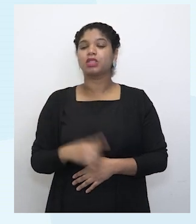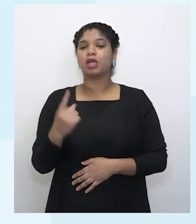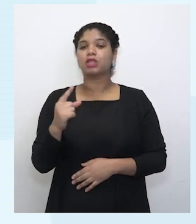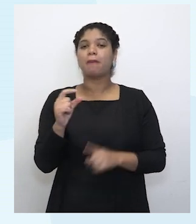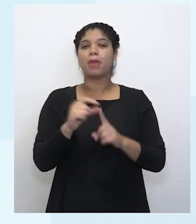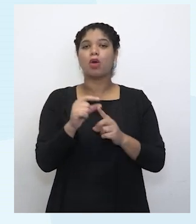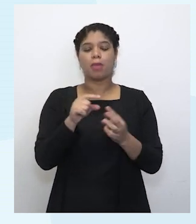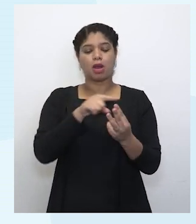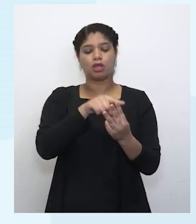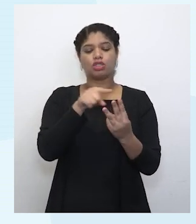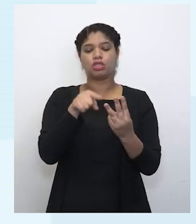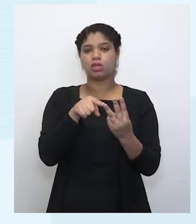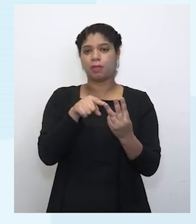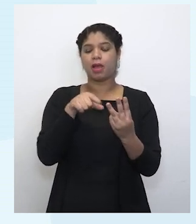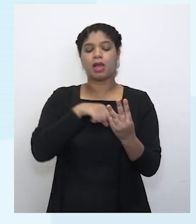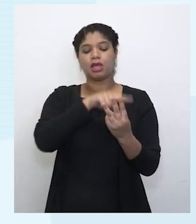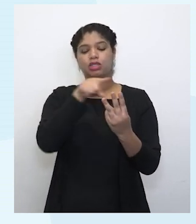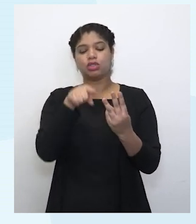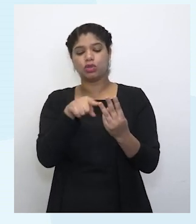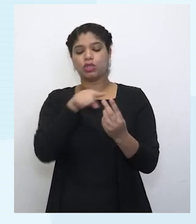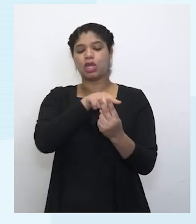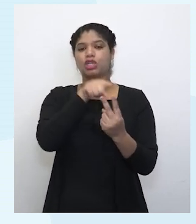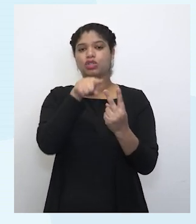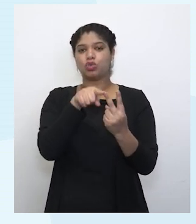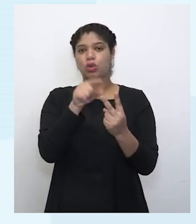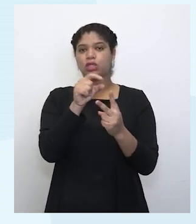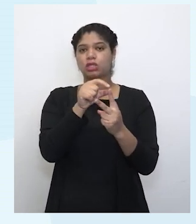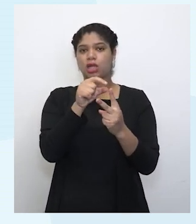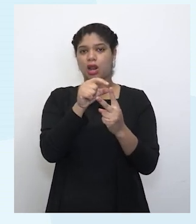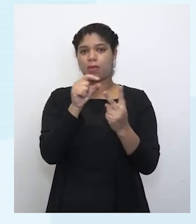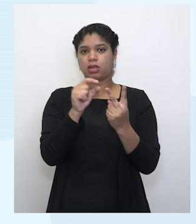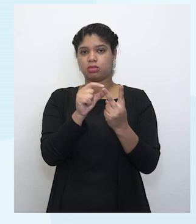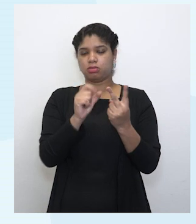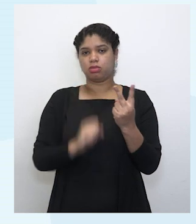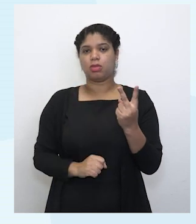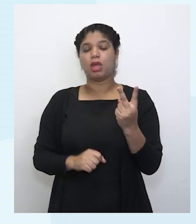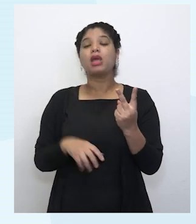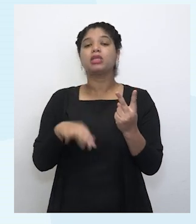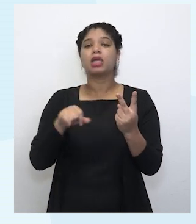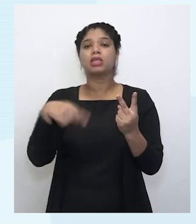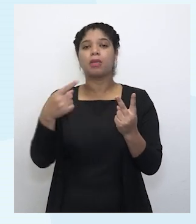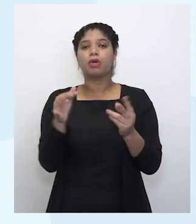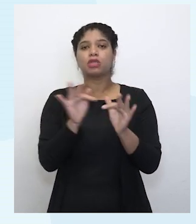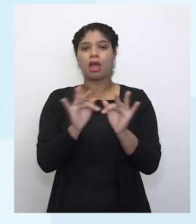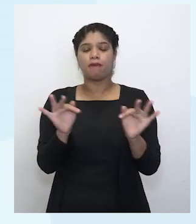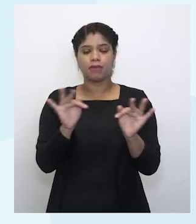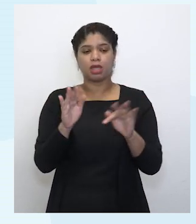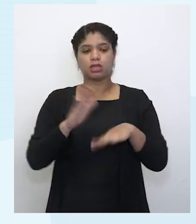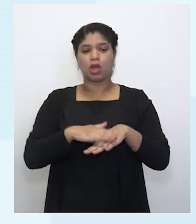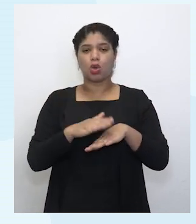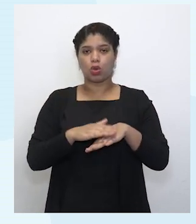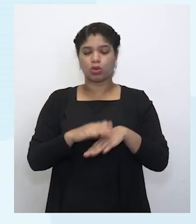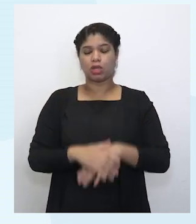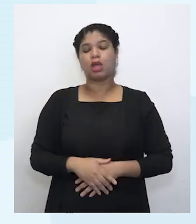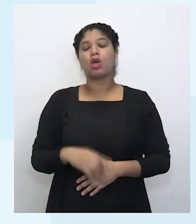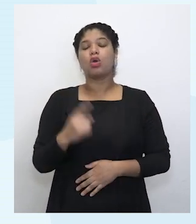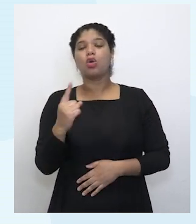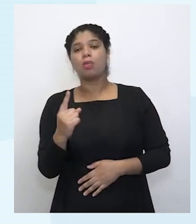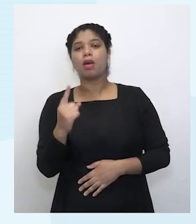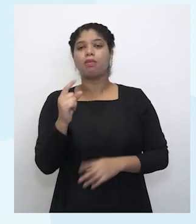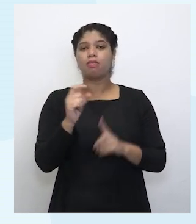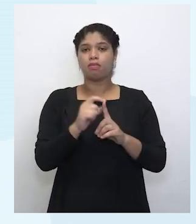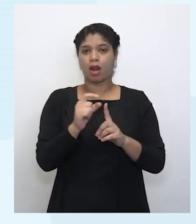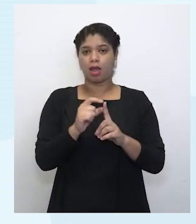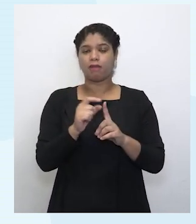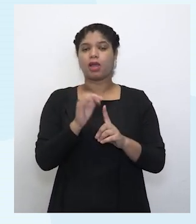depois uma trissílaba, dissílaba e monossílaba, sendo necessária, por fim, uma frase com uma das palavras ditadas